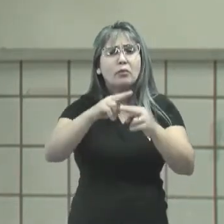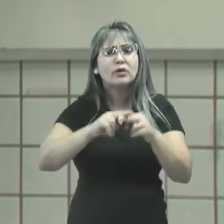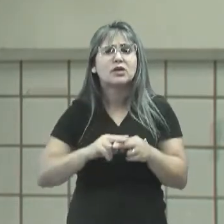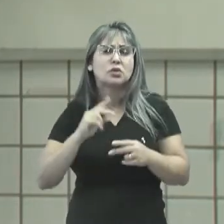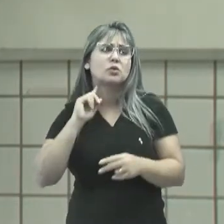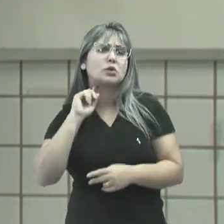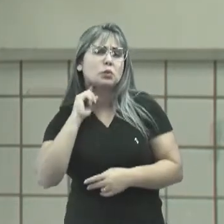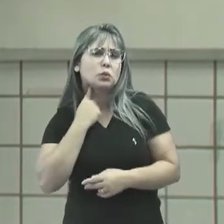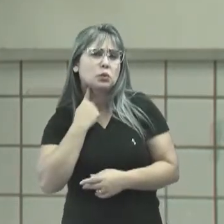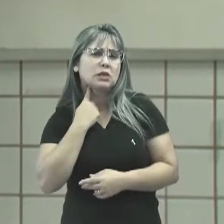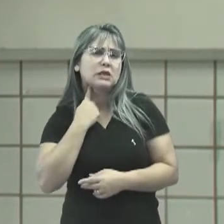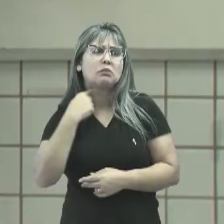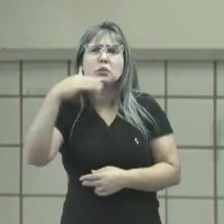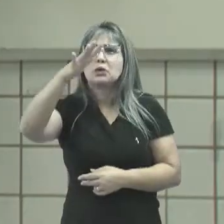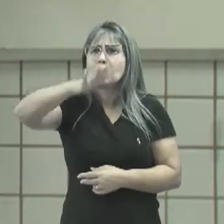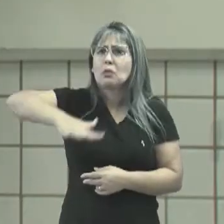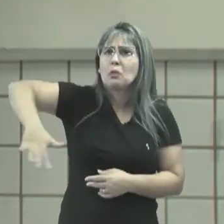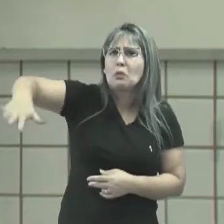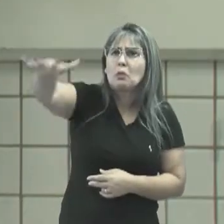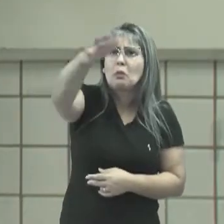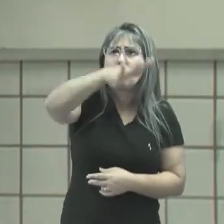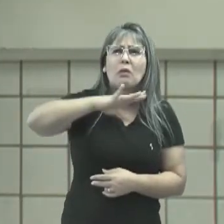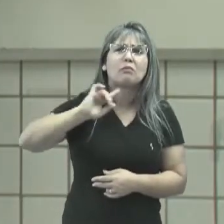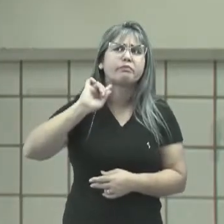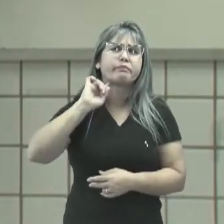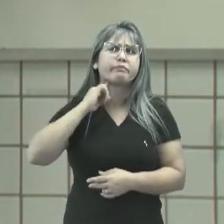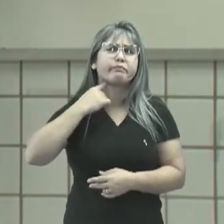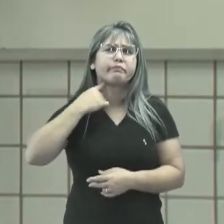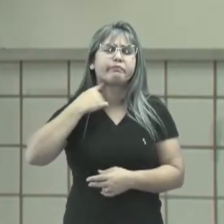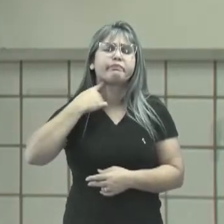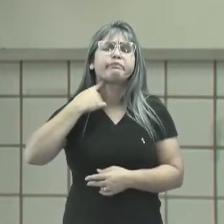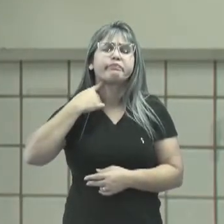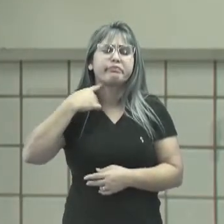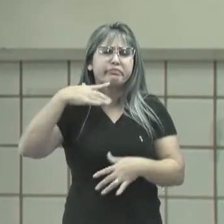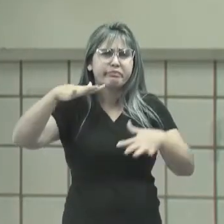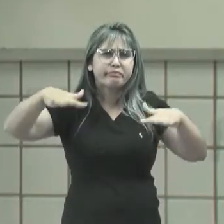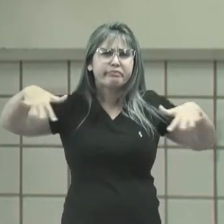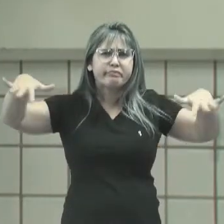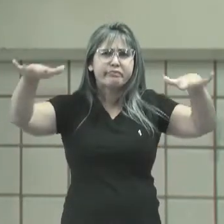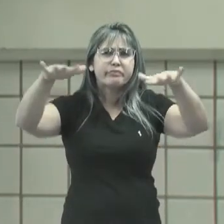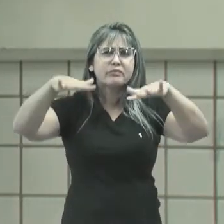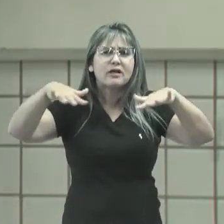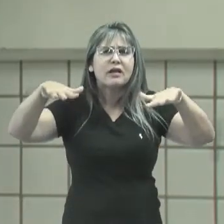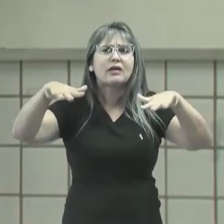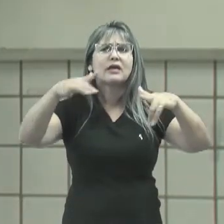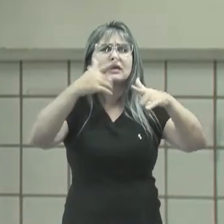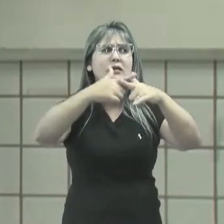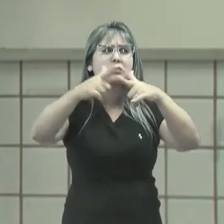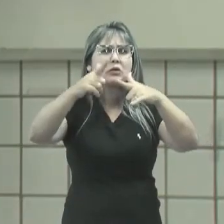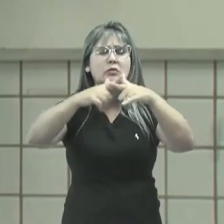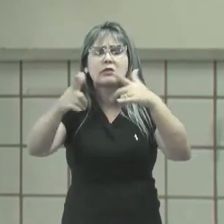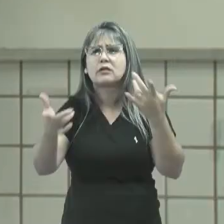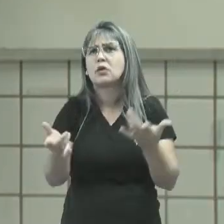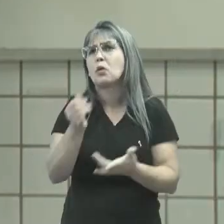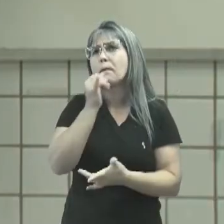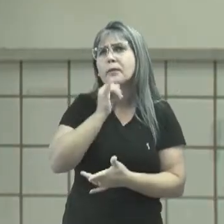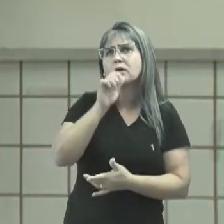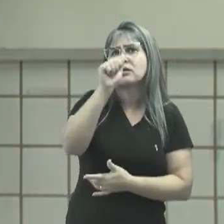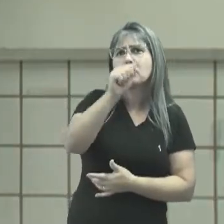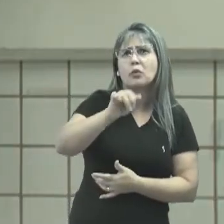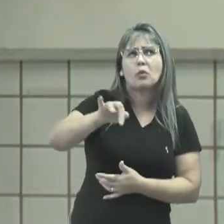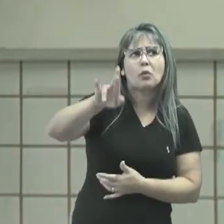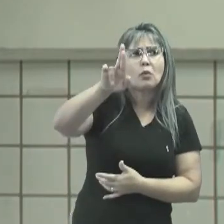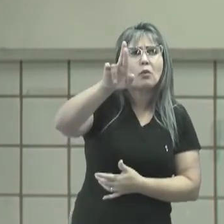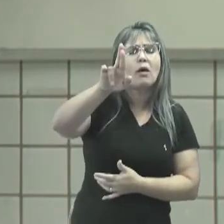ele provoca um chamado desequilíbrio do clima. Então, imagine vocês que o ar atmosférico, se você tiver uma